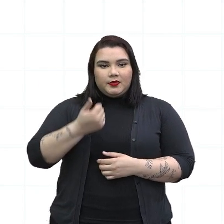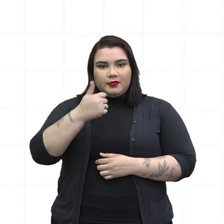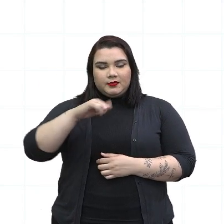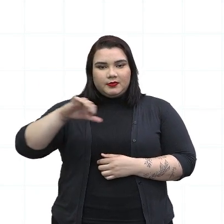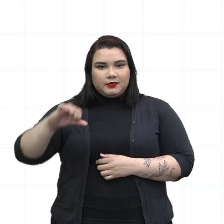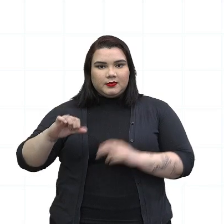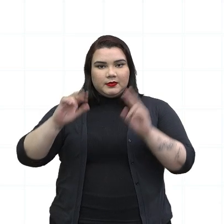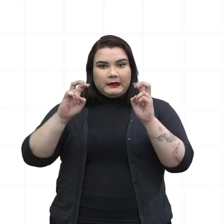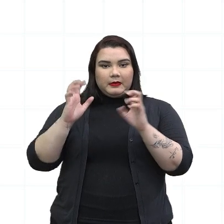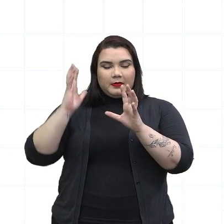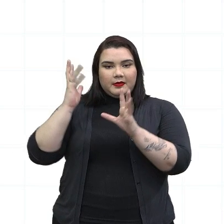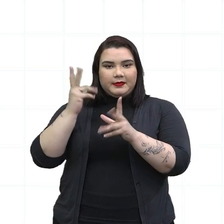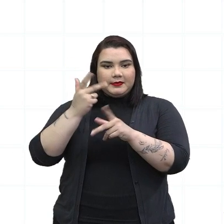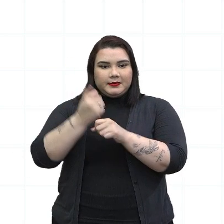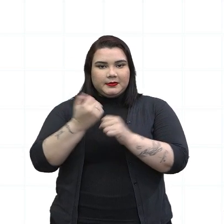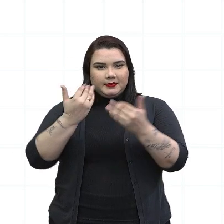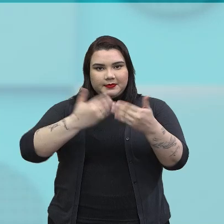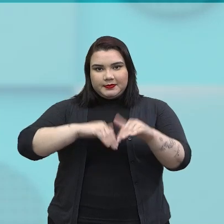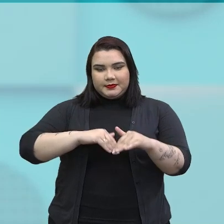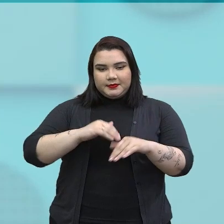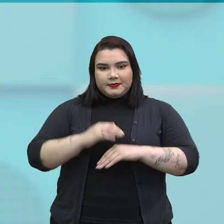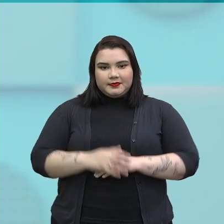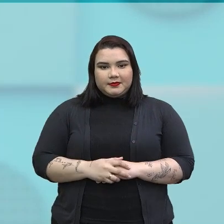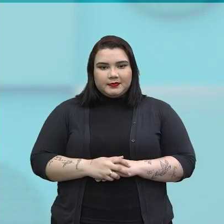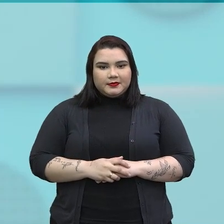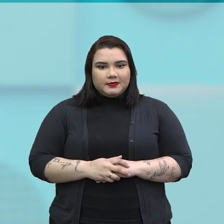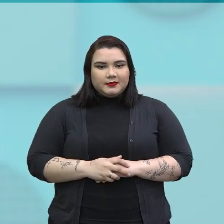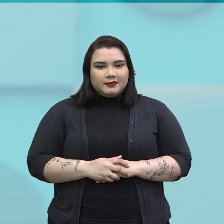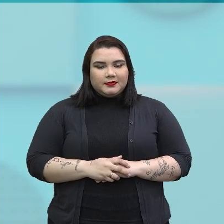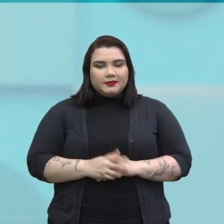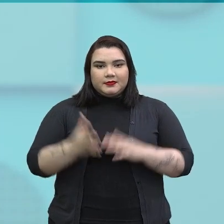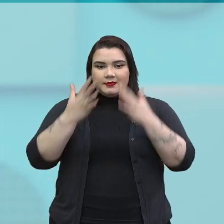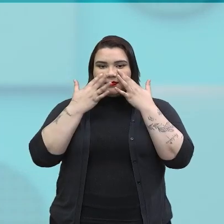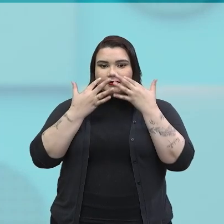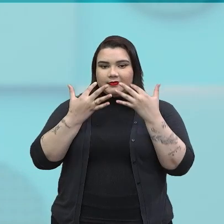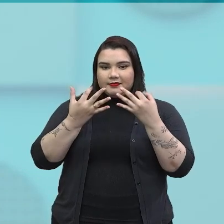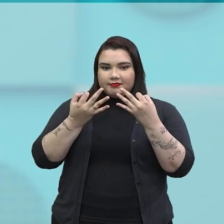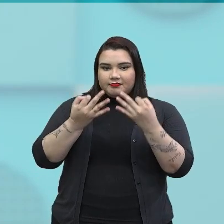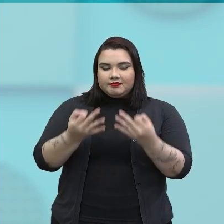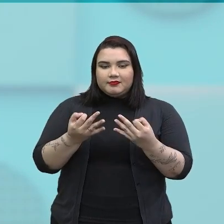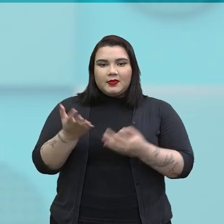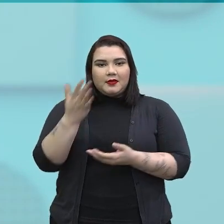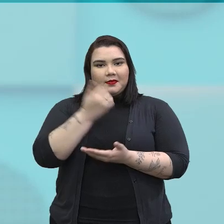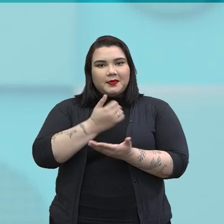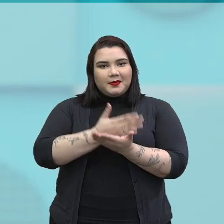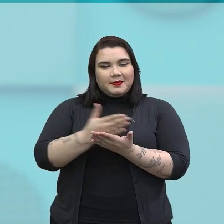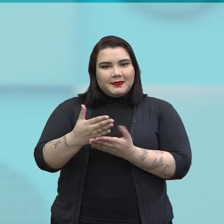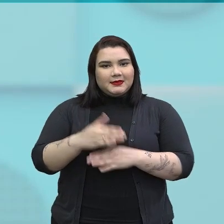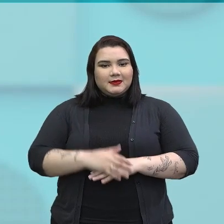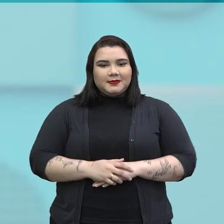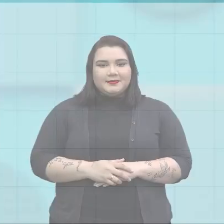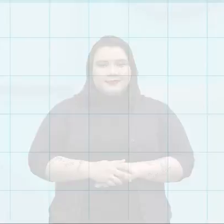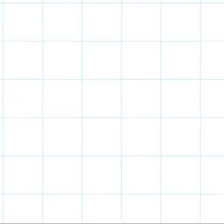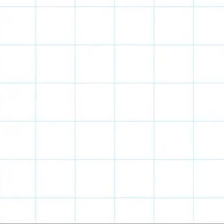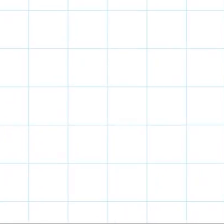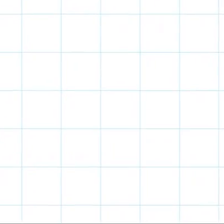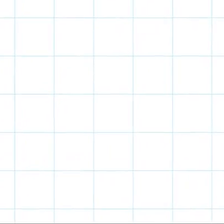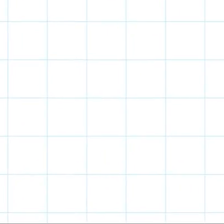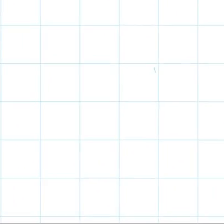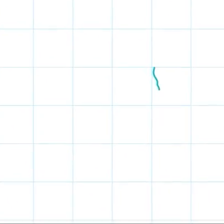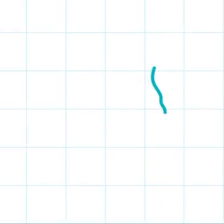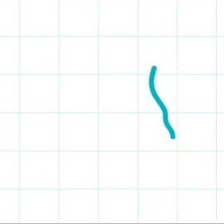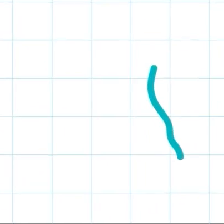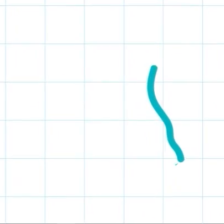de revisão e avaliação. So, pay attention, prestem atenção e vamos à nossa aula.